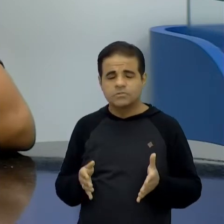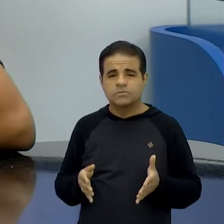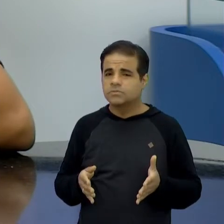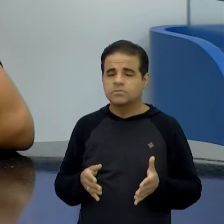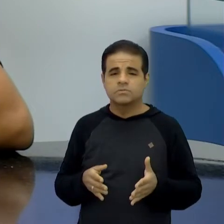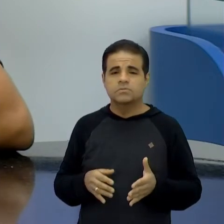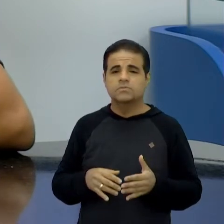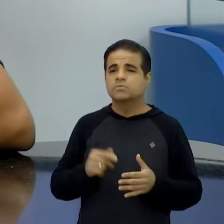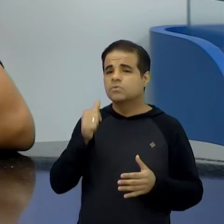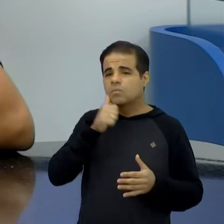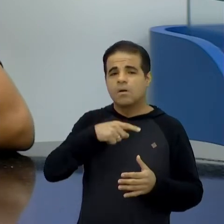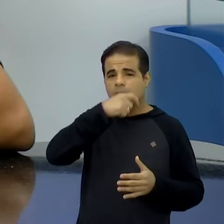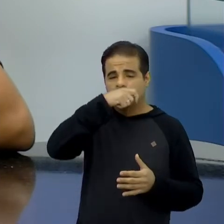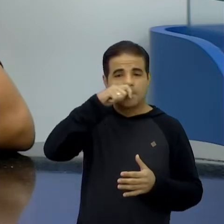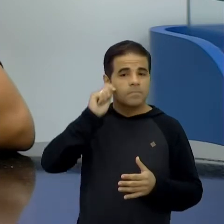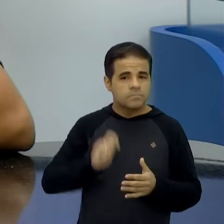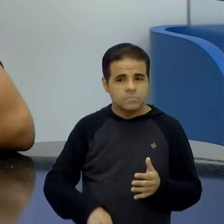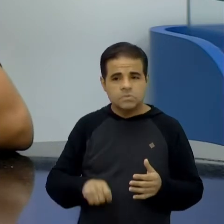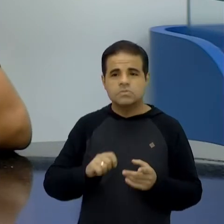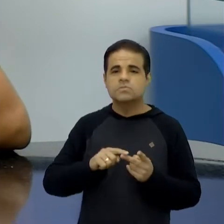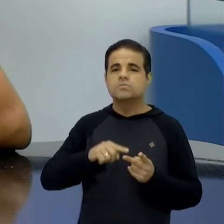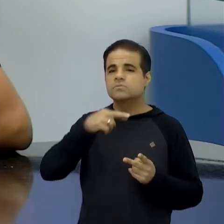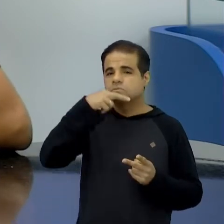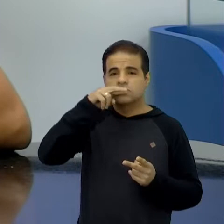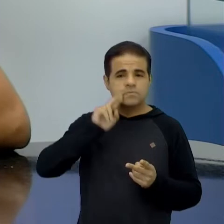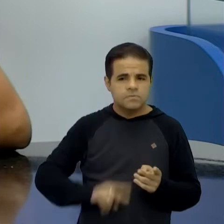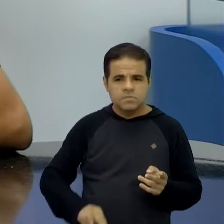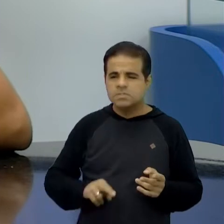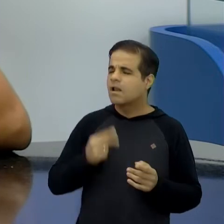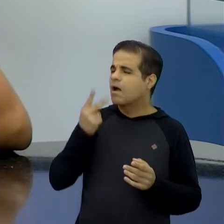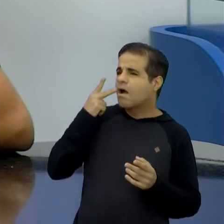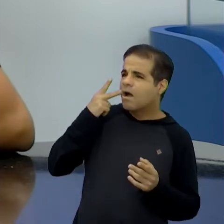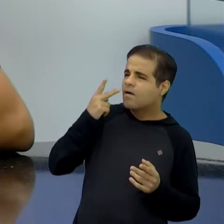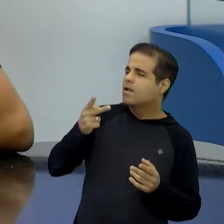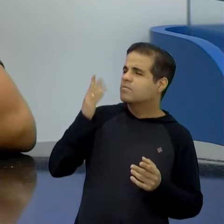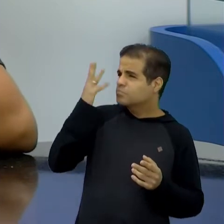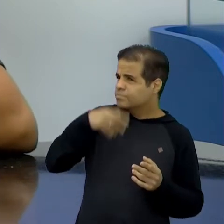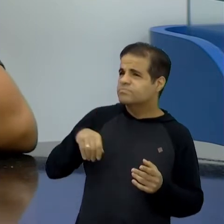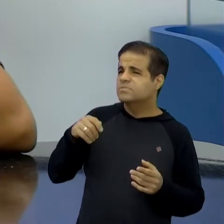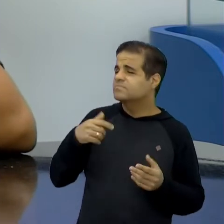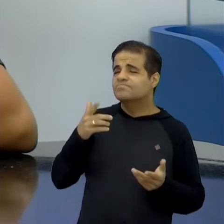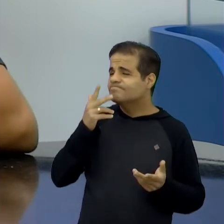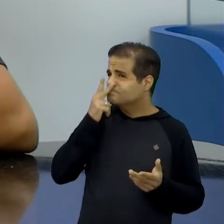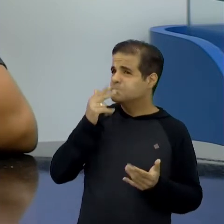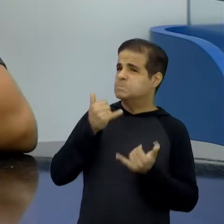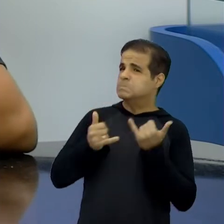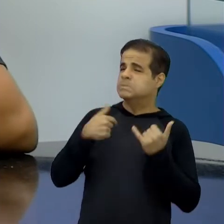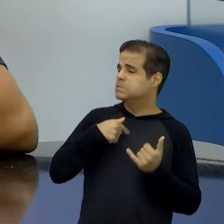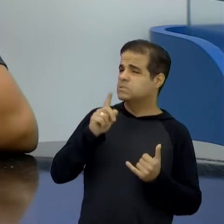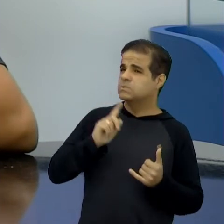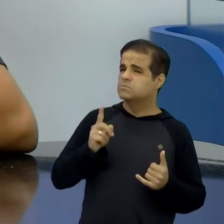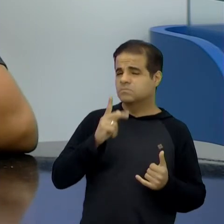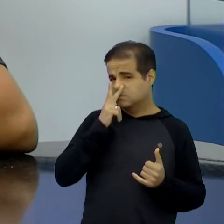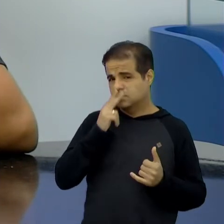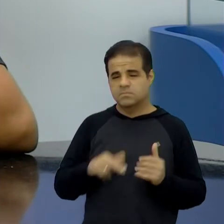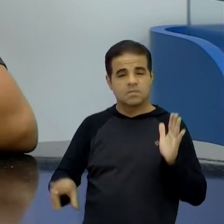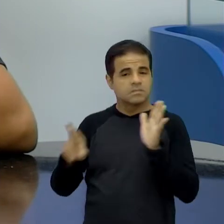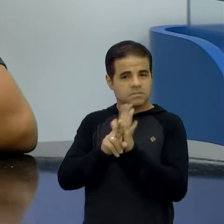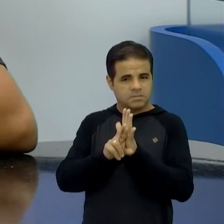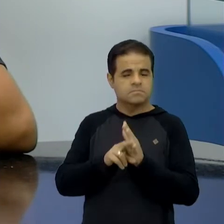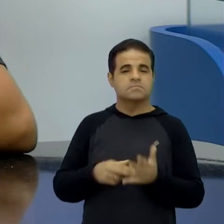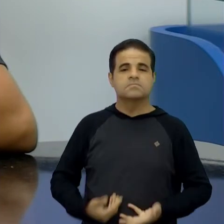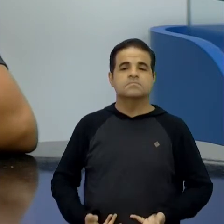as ucranianas e russas? Ela achava bonito, mas ela falava, não parece comigo, não sou eu. Quer dizer, é aquele negócio da representatividade.